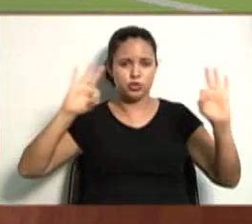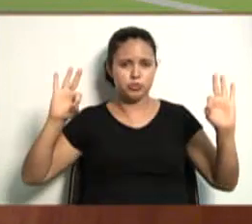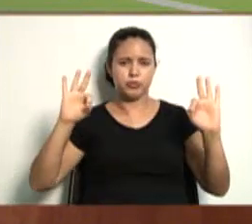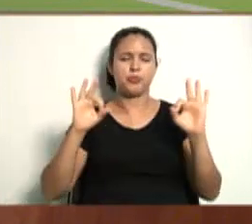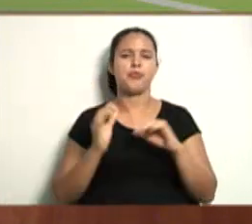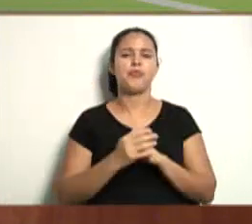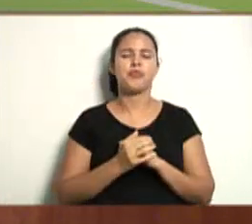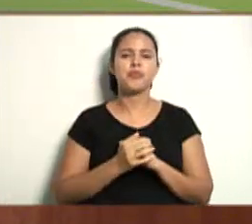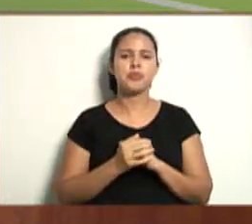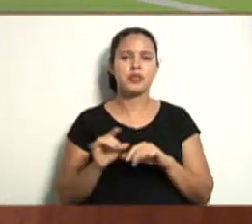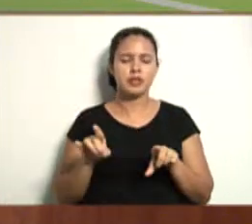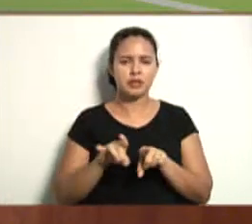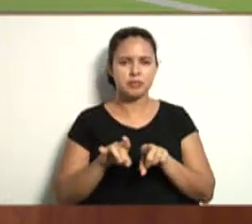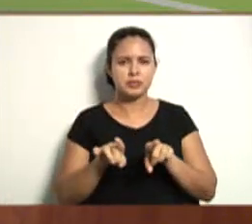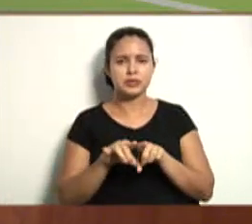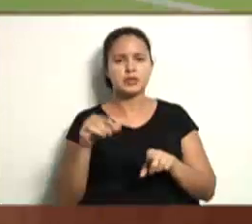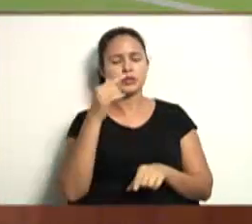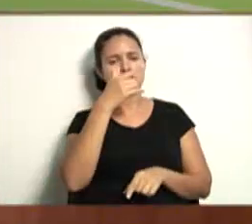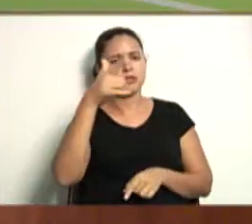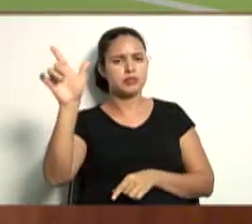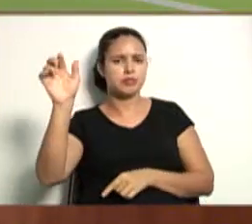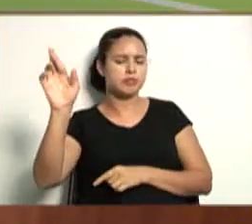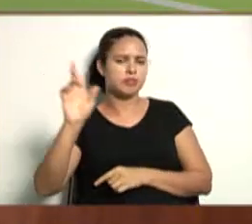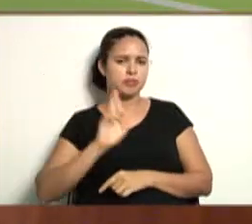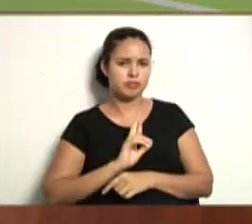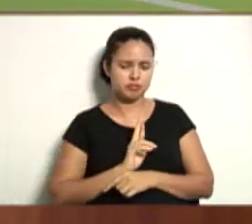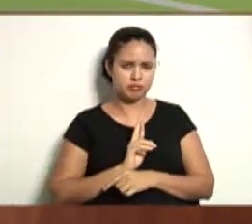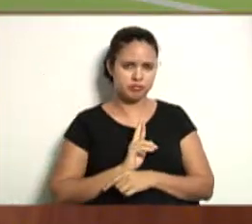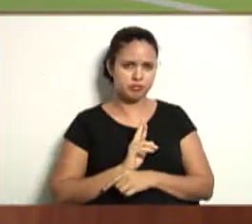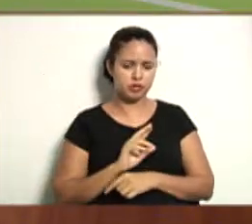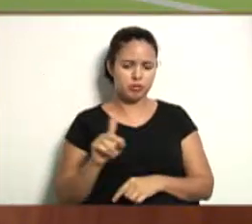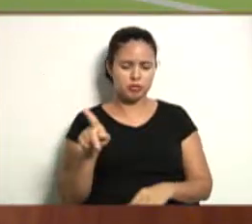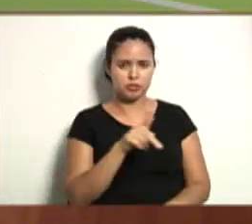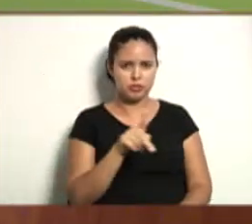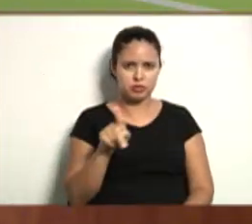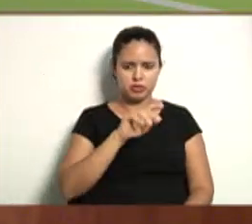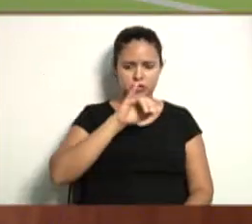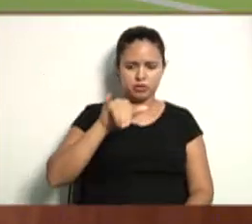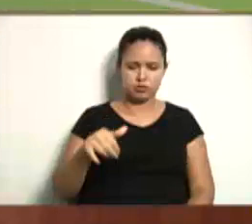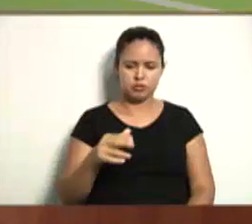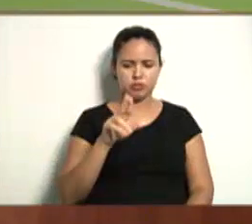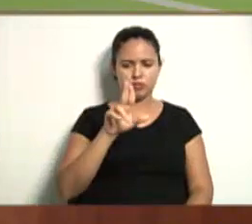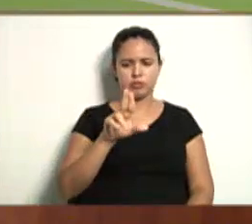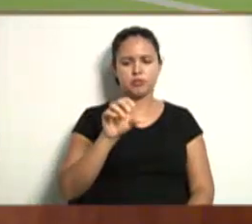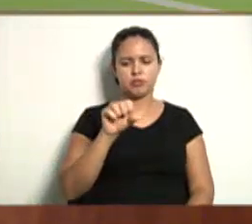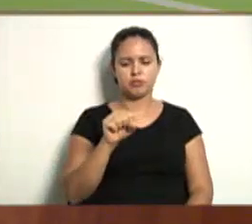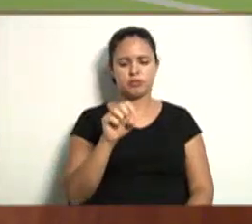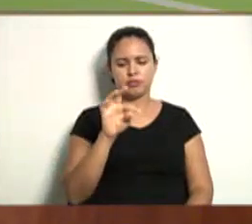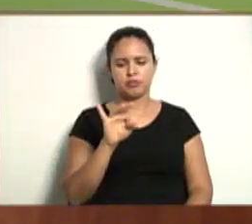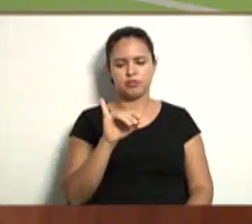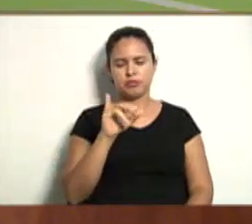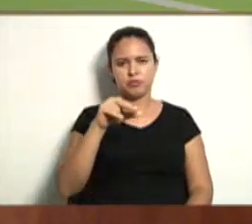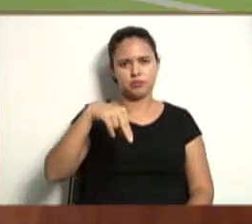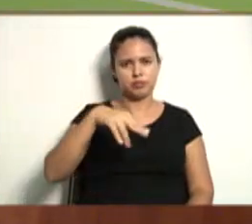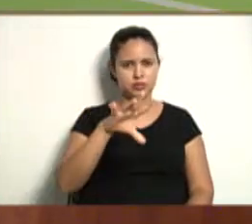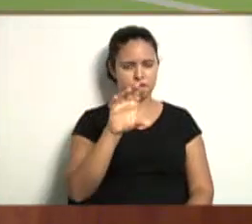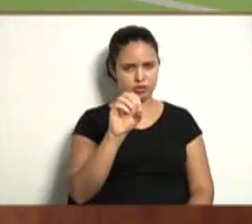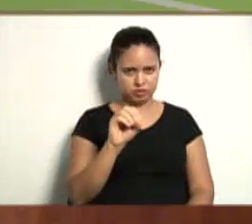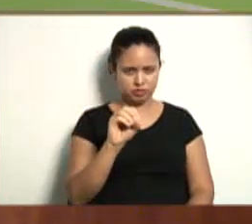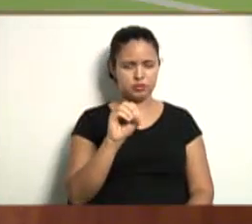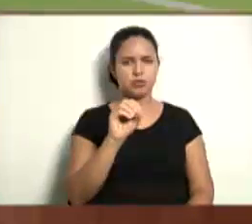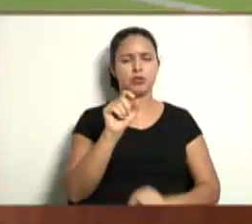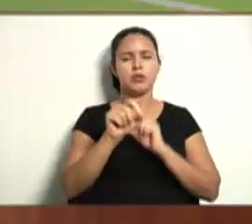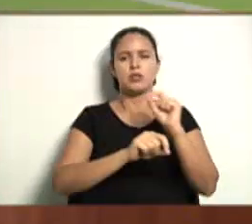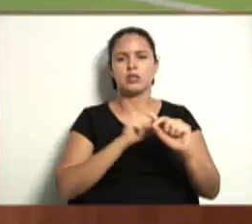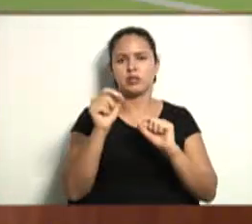participação. Tem uma outra aqui lá do professor Justino Ferreira de Souza. Ele postou aqui que uma